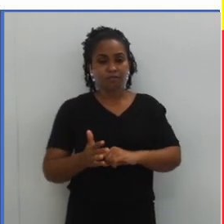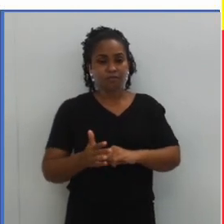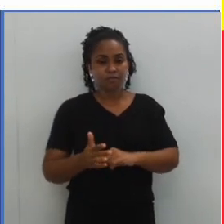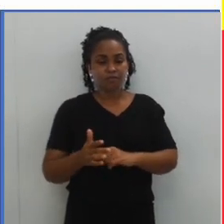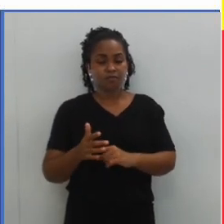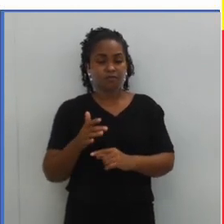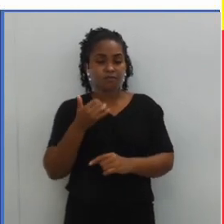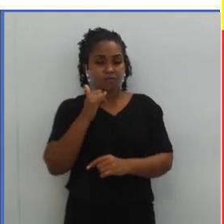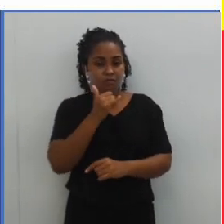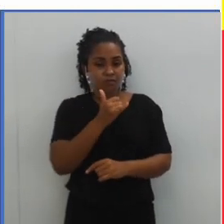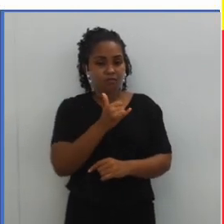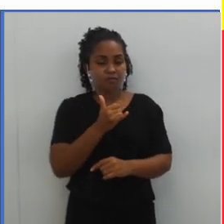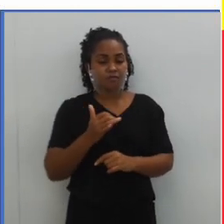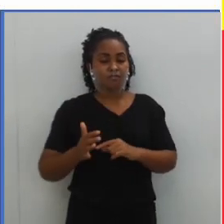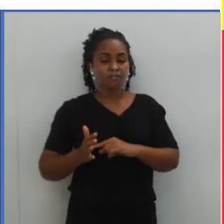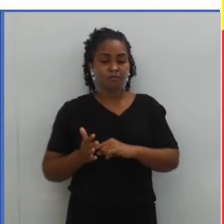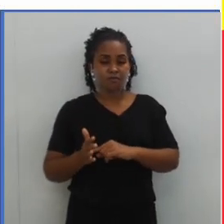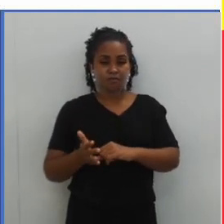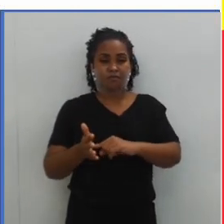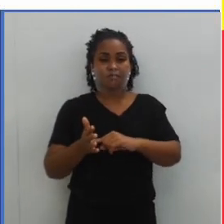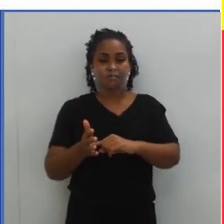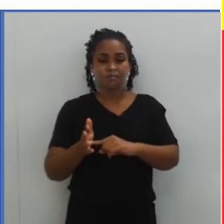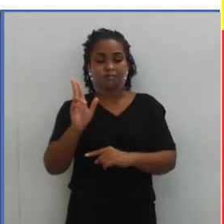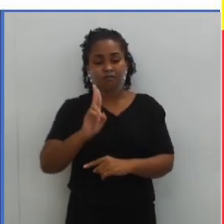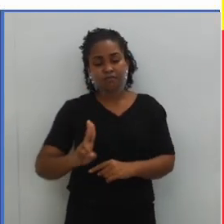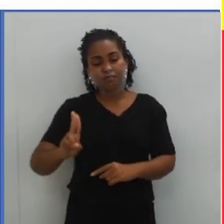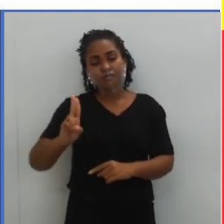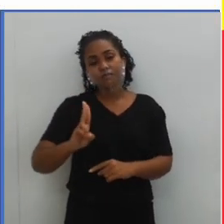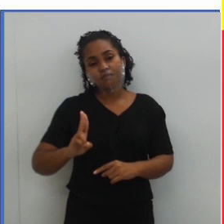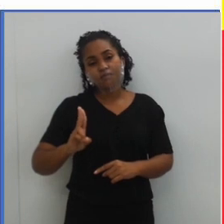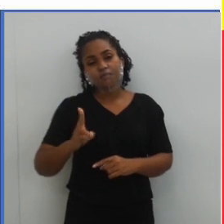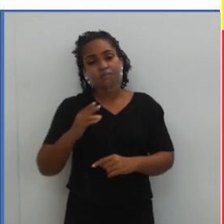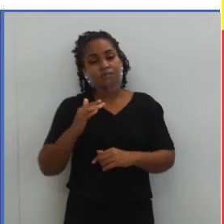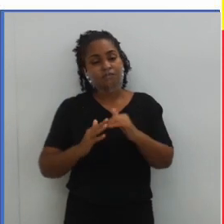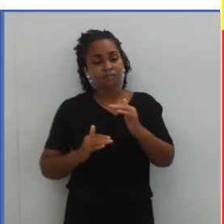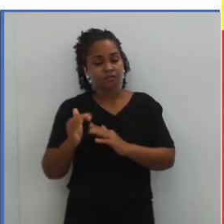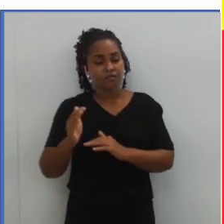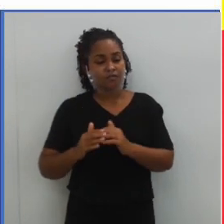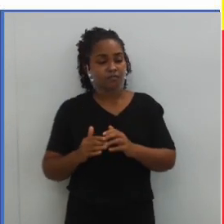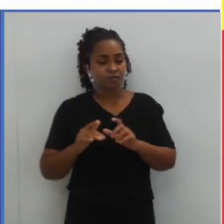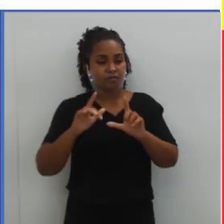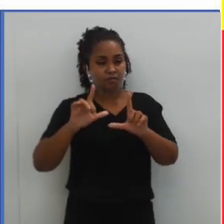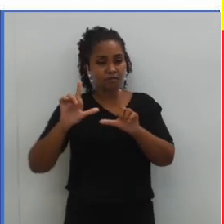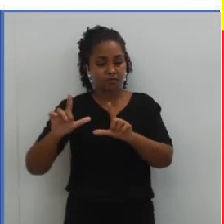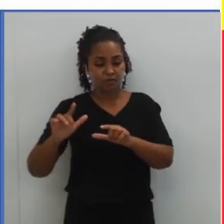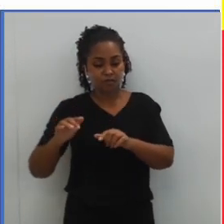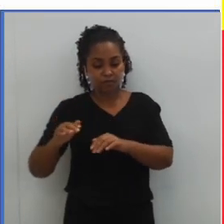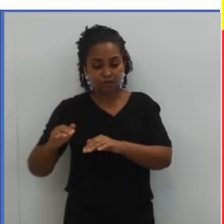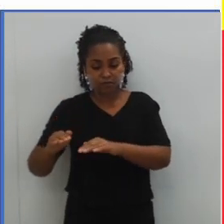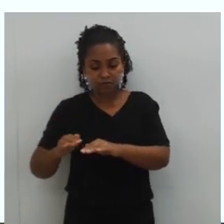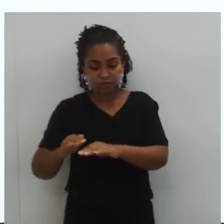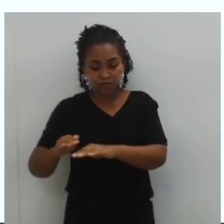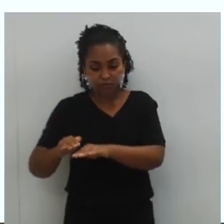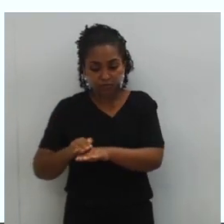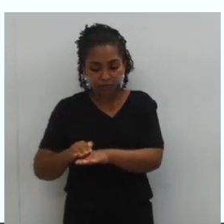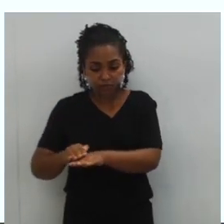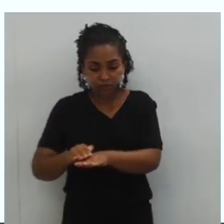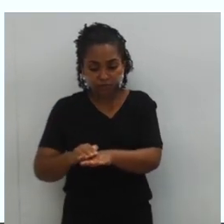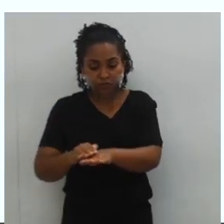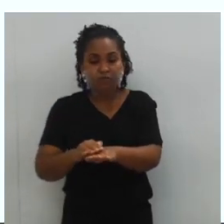maquinistas, eles também são responsáveis pelo movimento da câmera. Tem muitas cenas que são gravadas em movimento, então eles têm uma grua, né, que